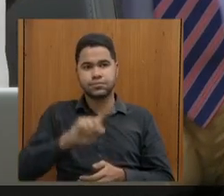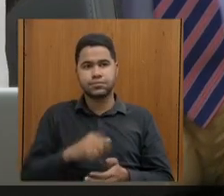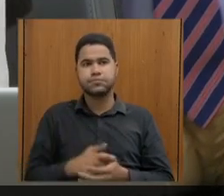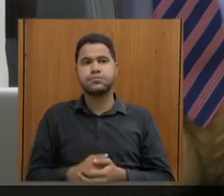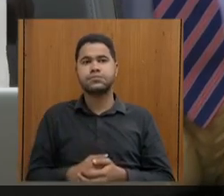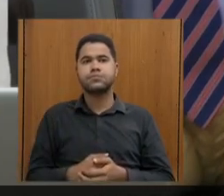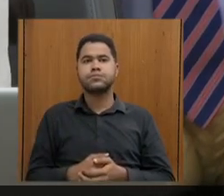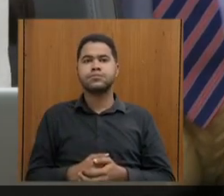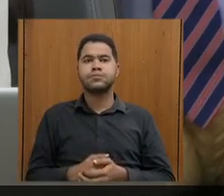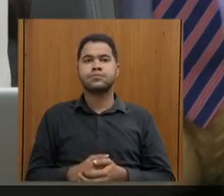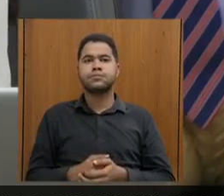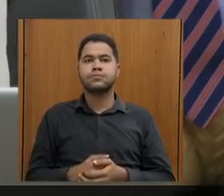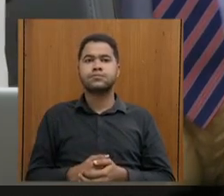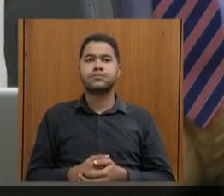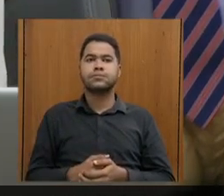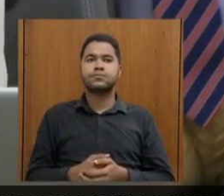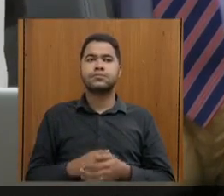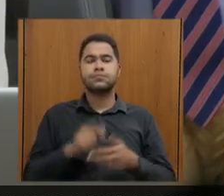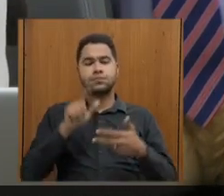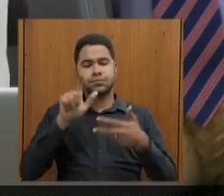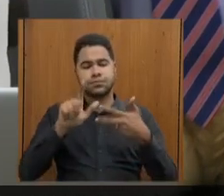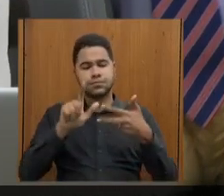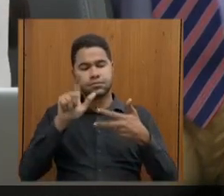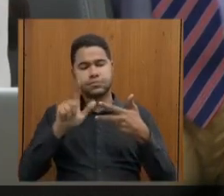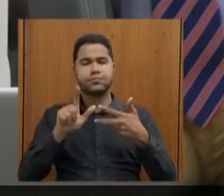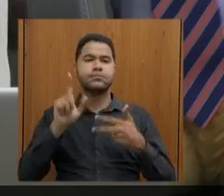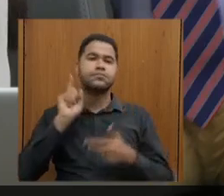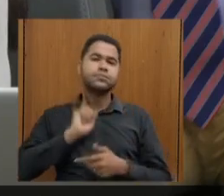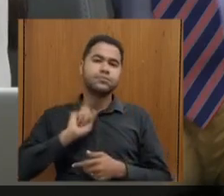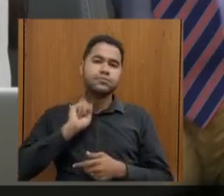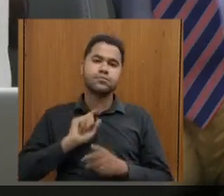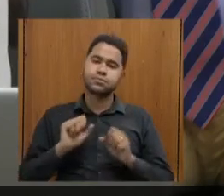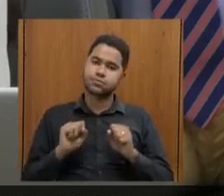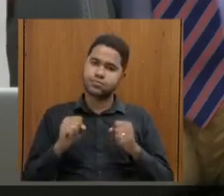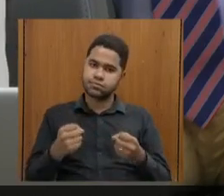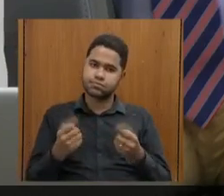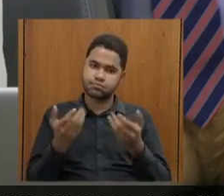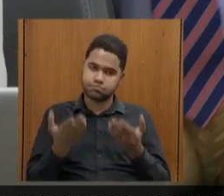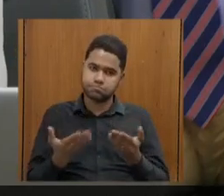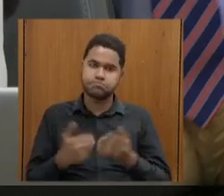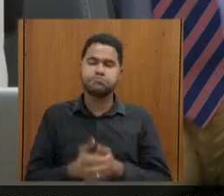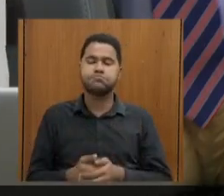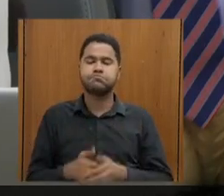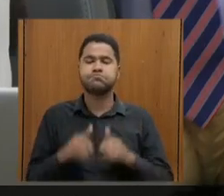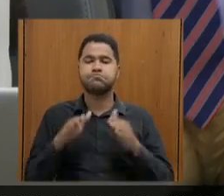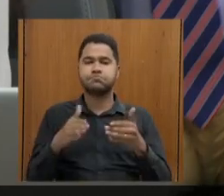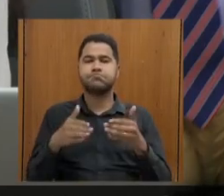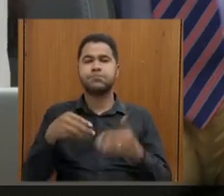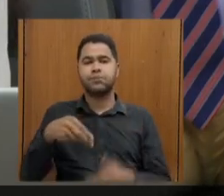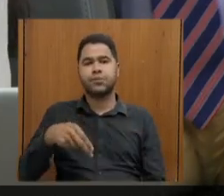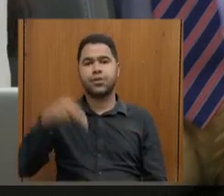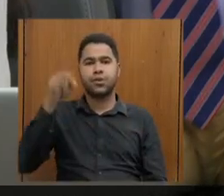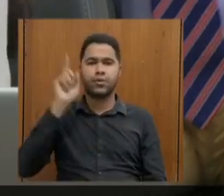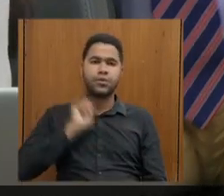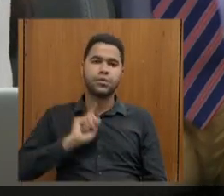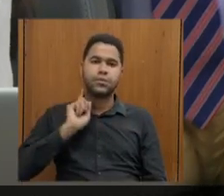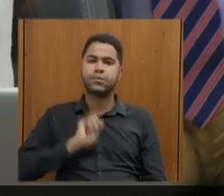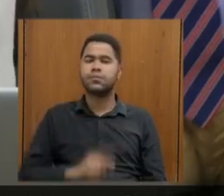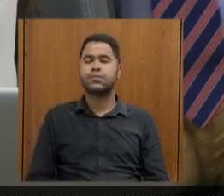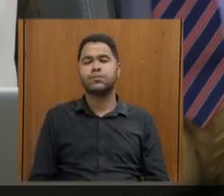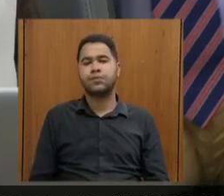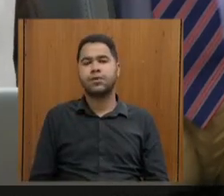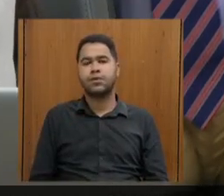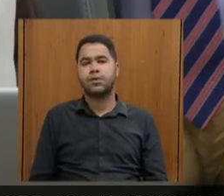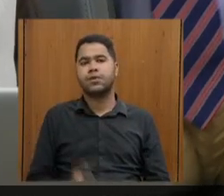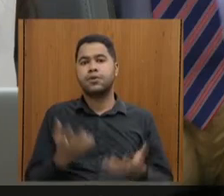ao legislativo Mineiro defendendo o nosso estado de Minas Gerais em especial norte de Minas